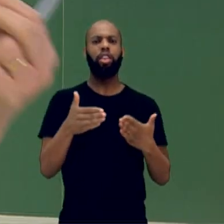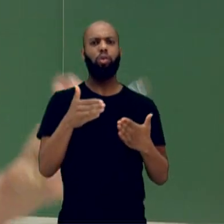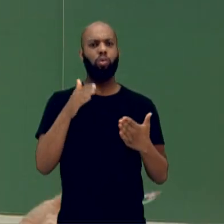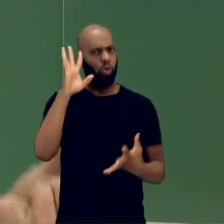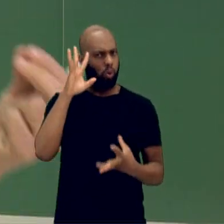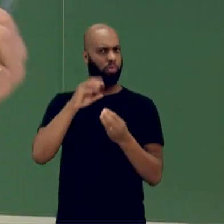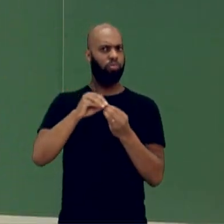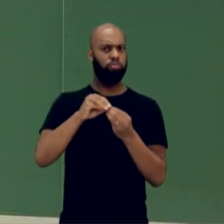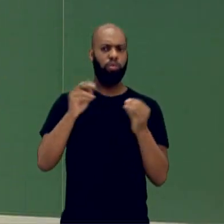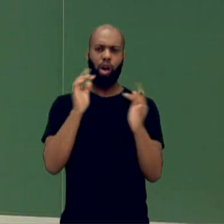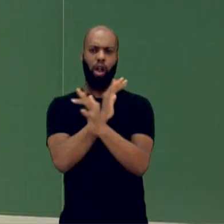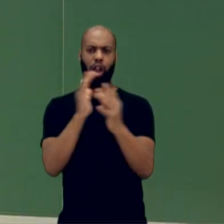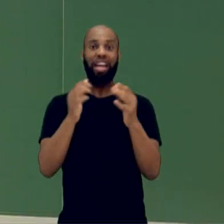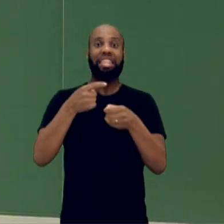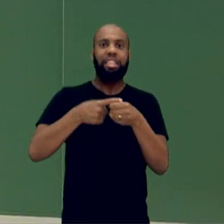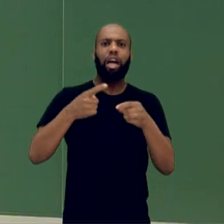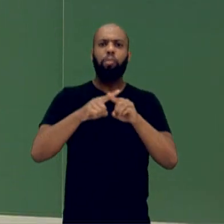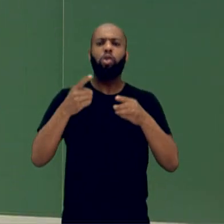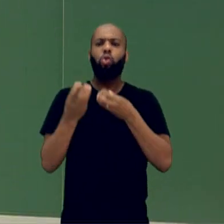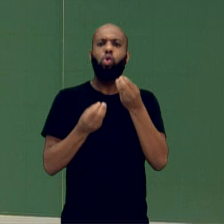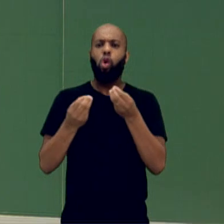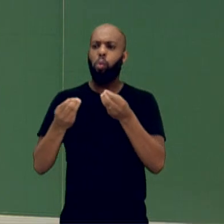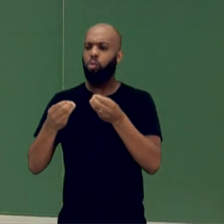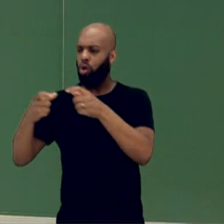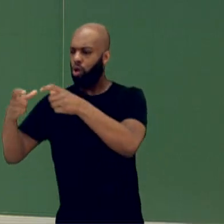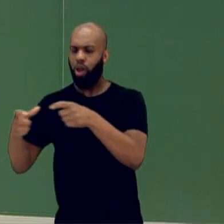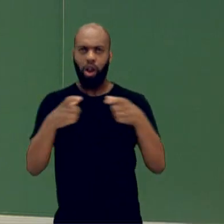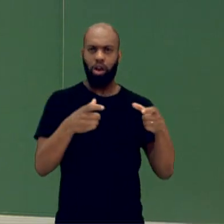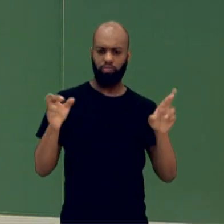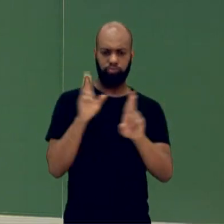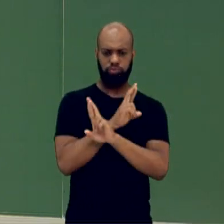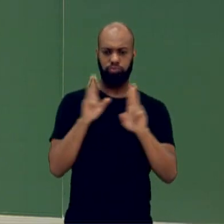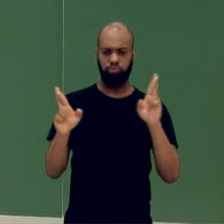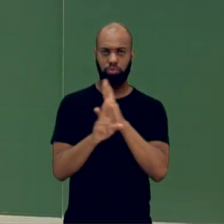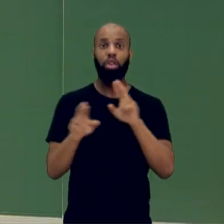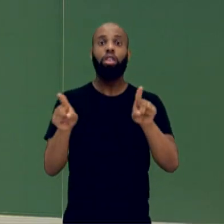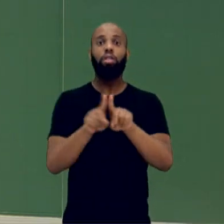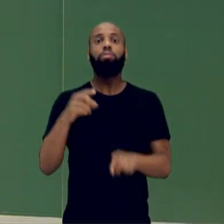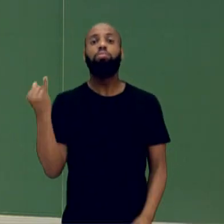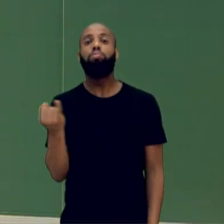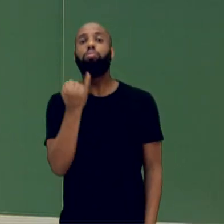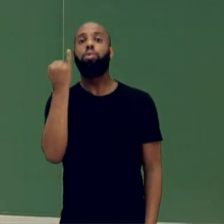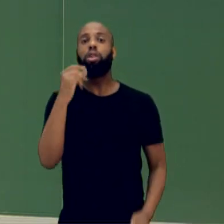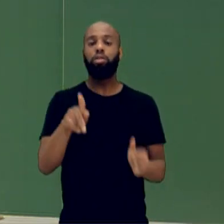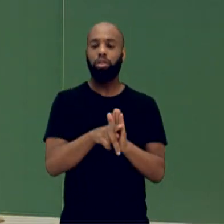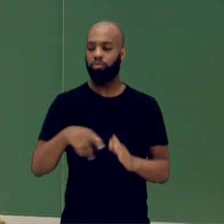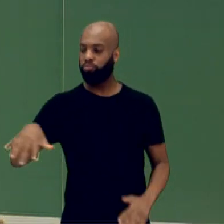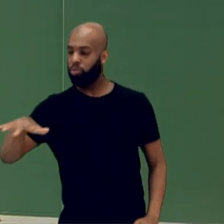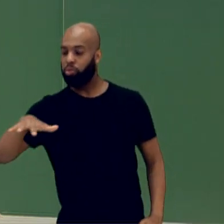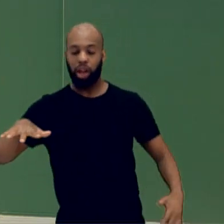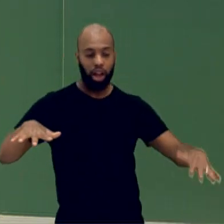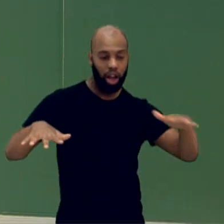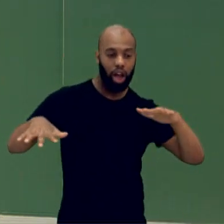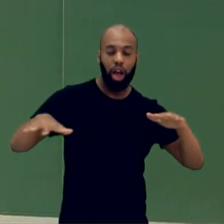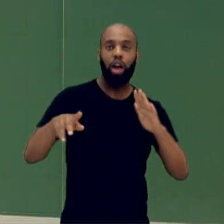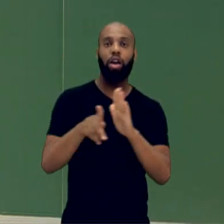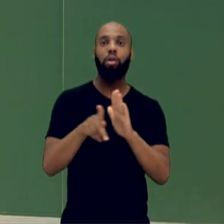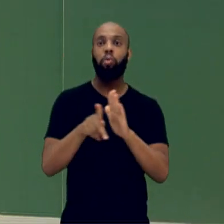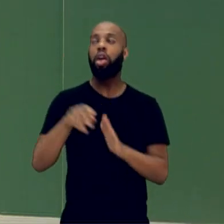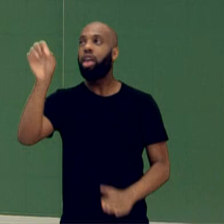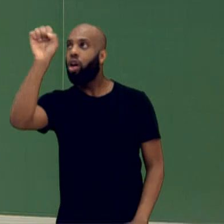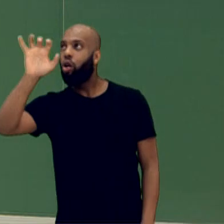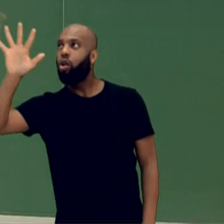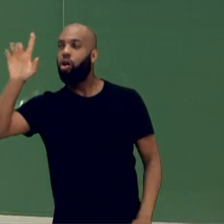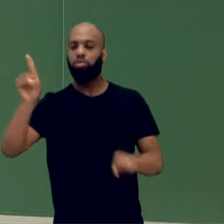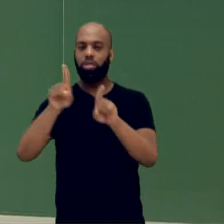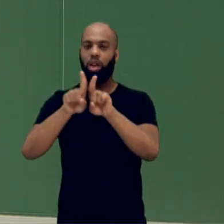como os lugares se relacionam e qual é a importância dos espaços urbanos europeus e